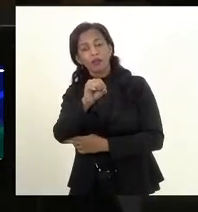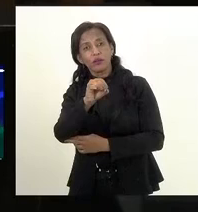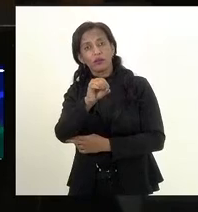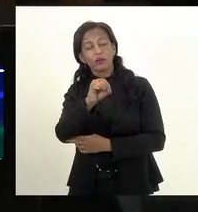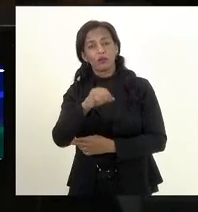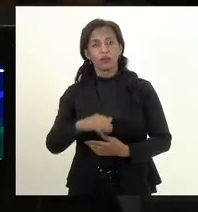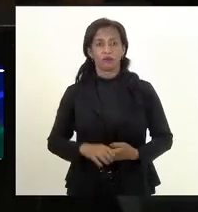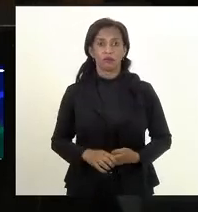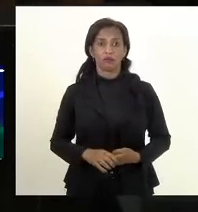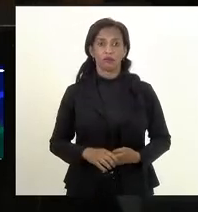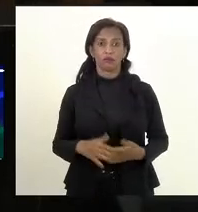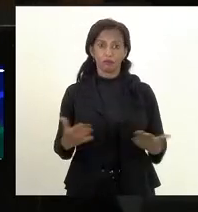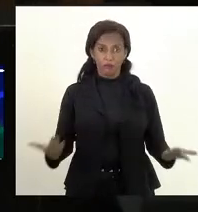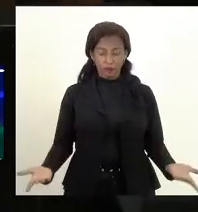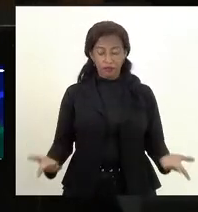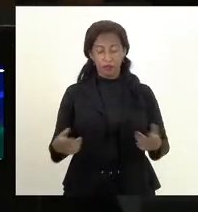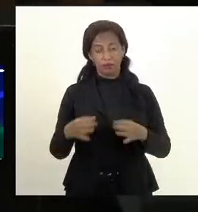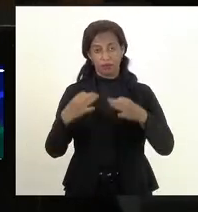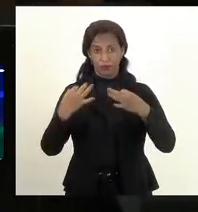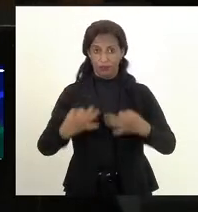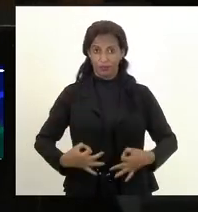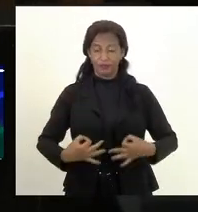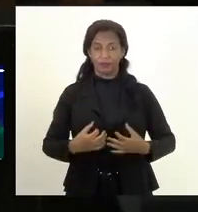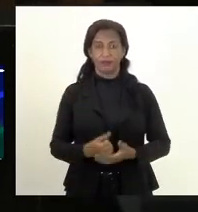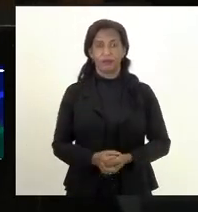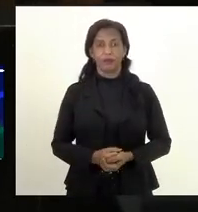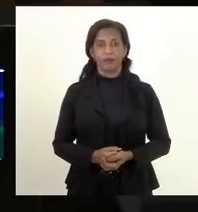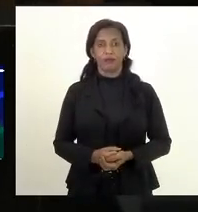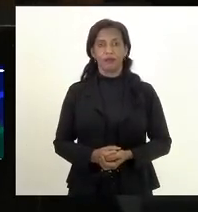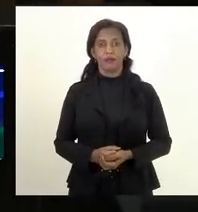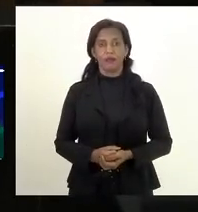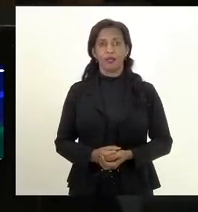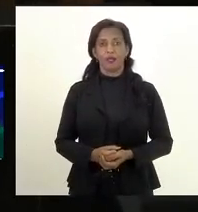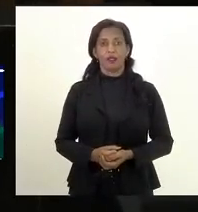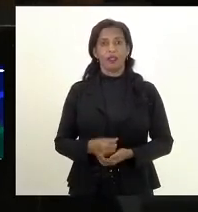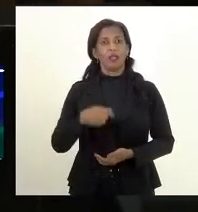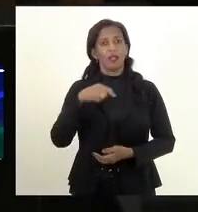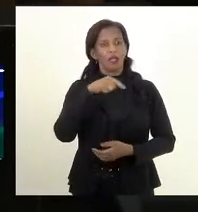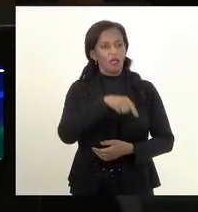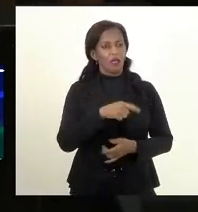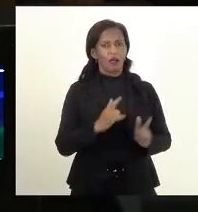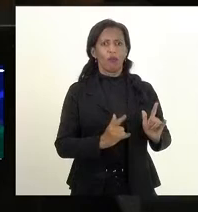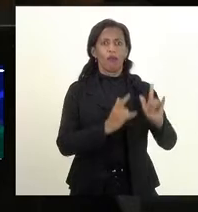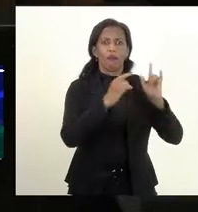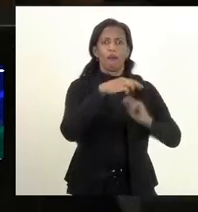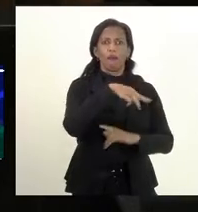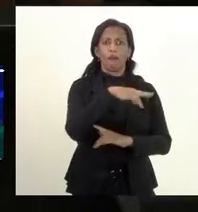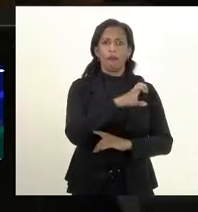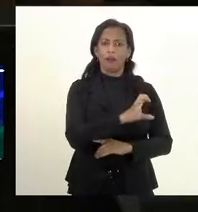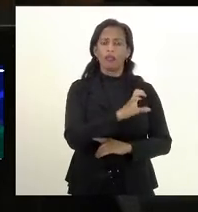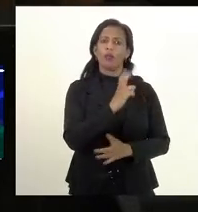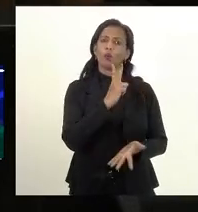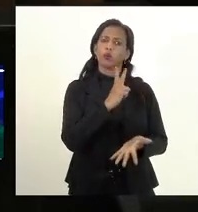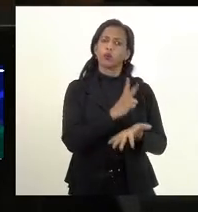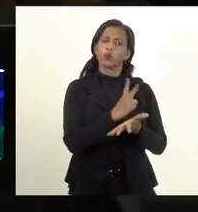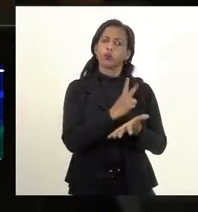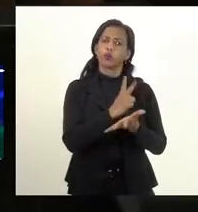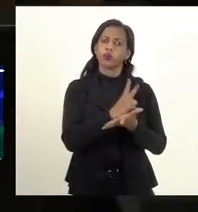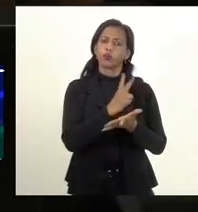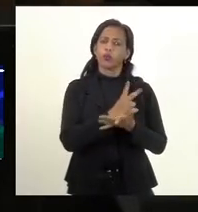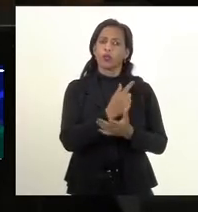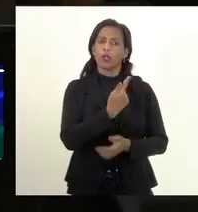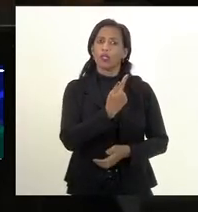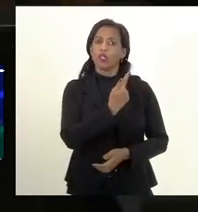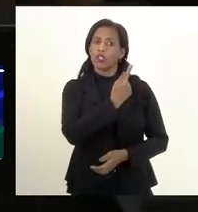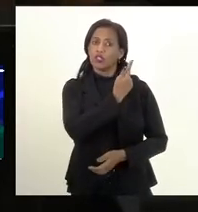E é claro que o ideal é o palácio Capanema continuar sob a